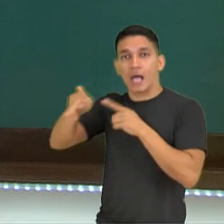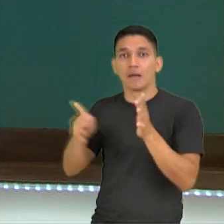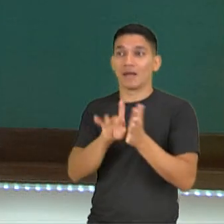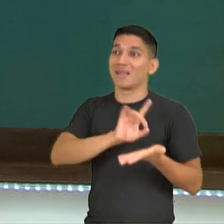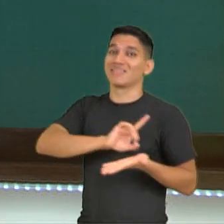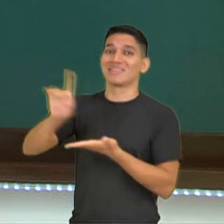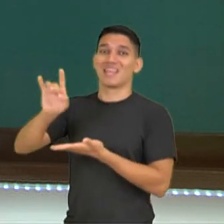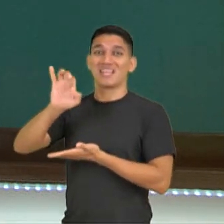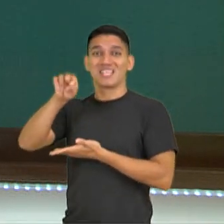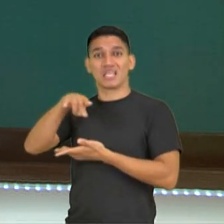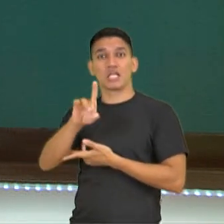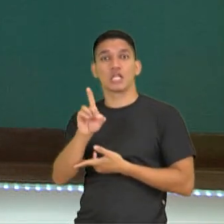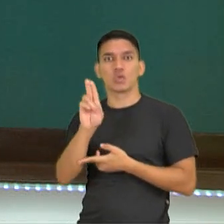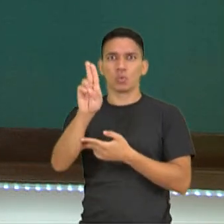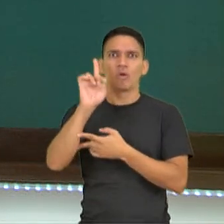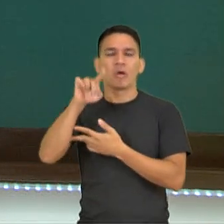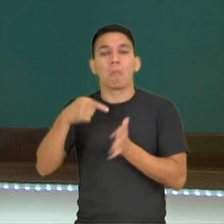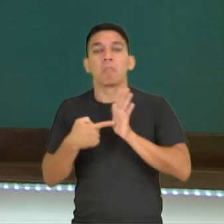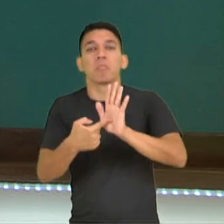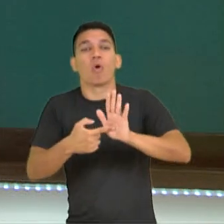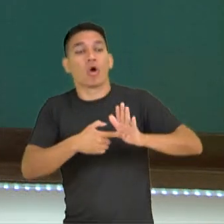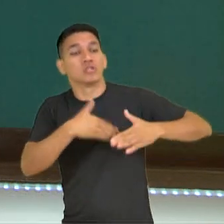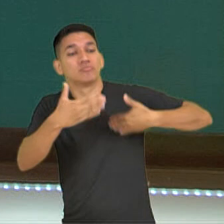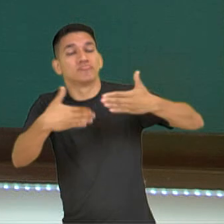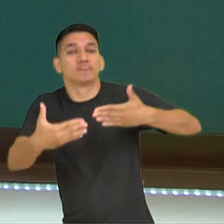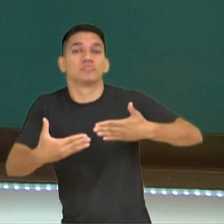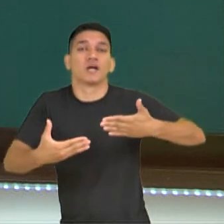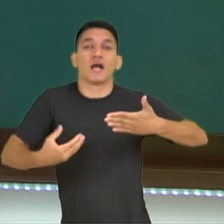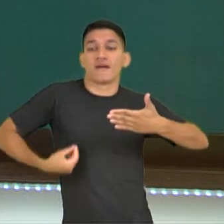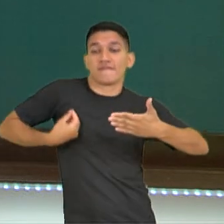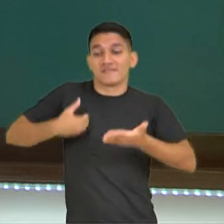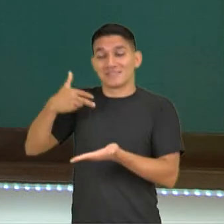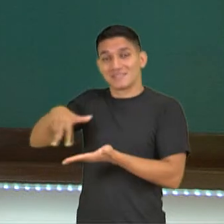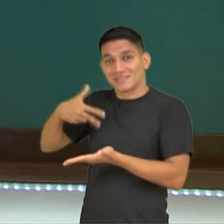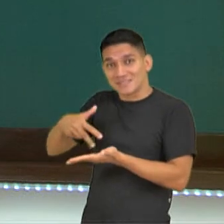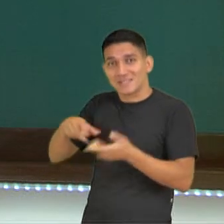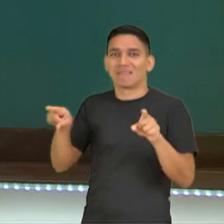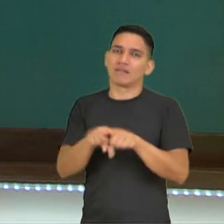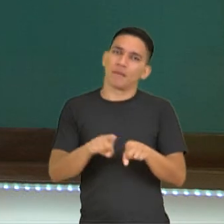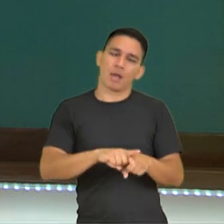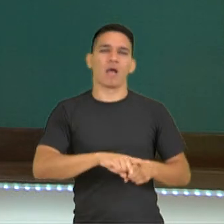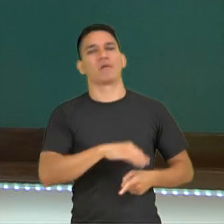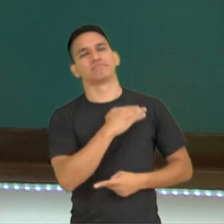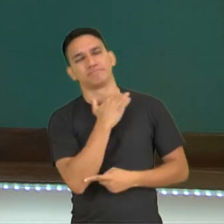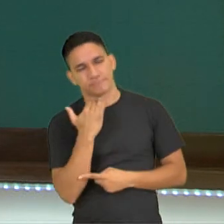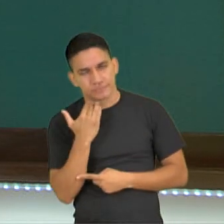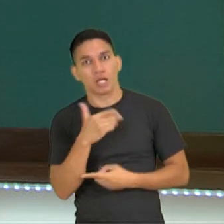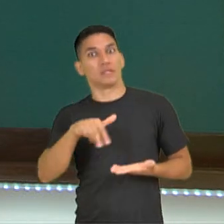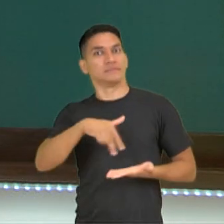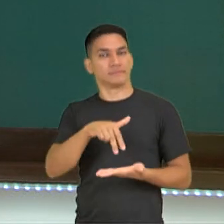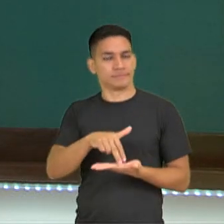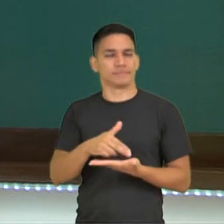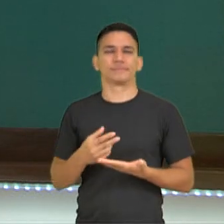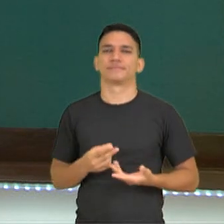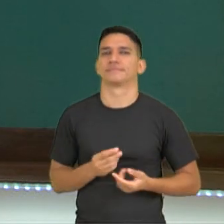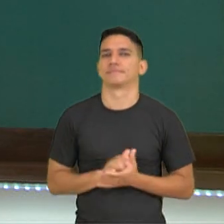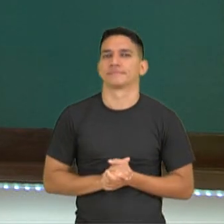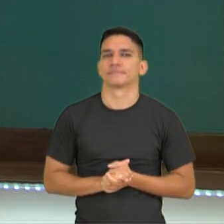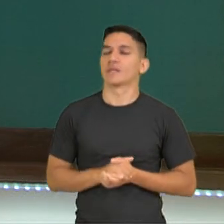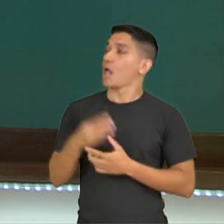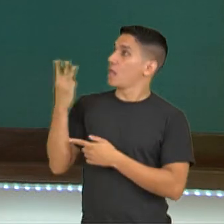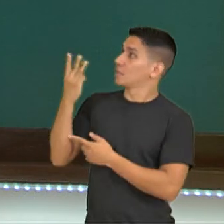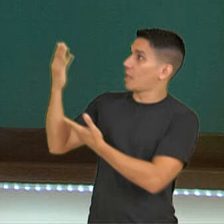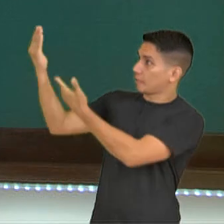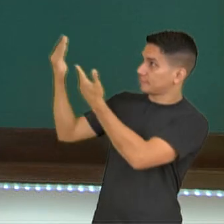a evolução dos ciclos de vida e de morte. Essa terceira imagem, a gente consegue acompanhar